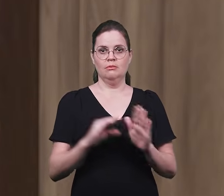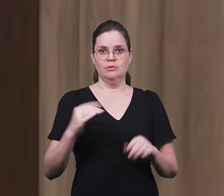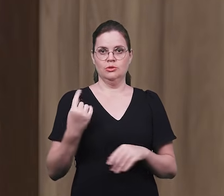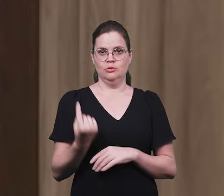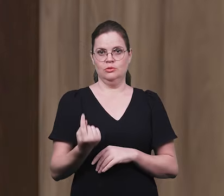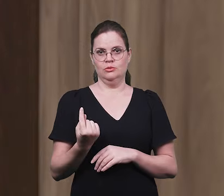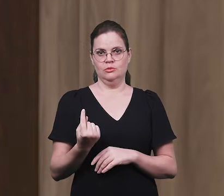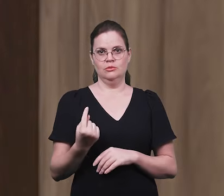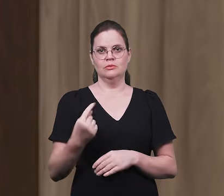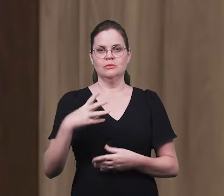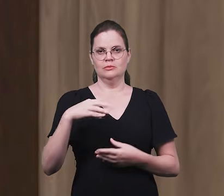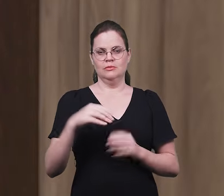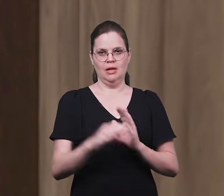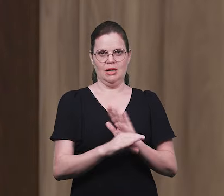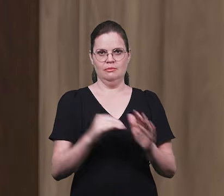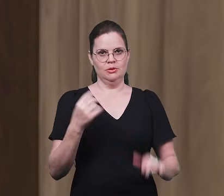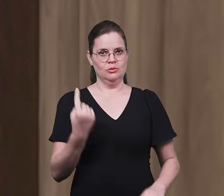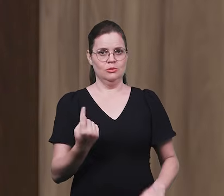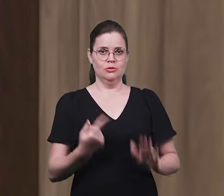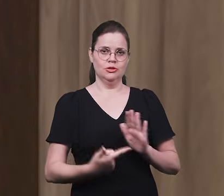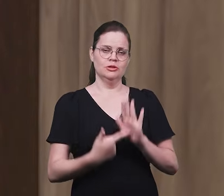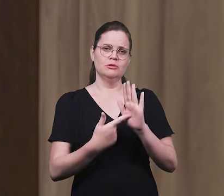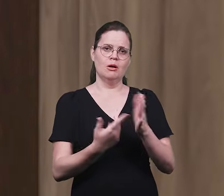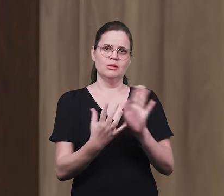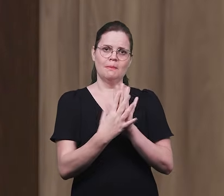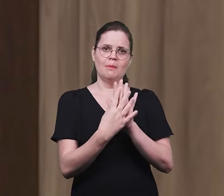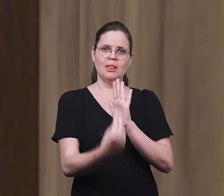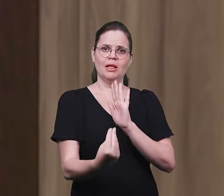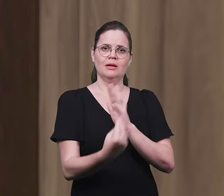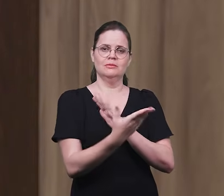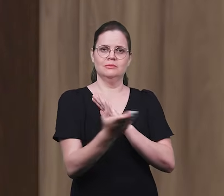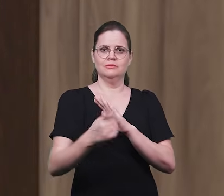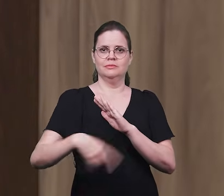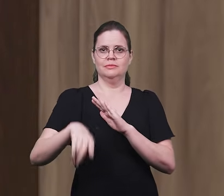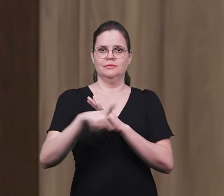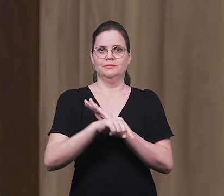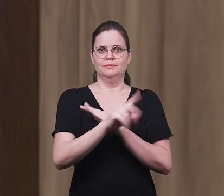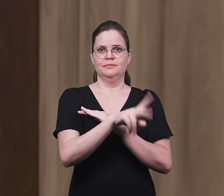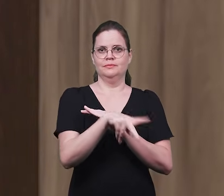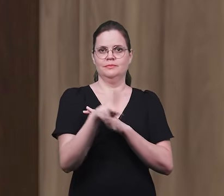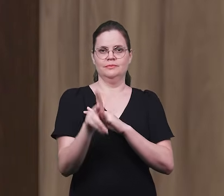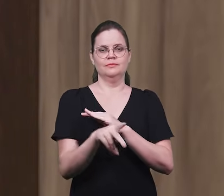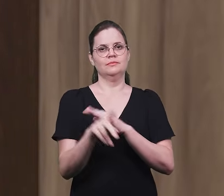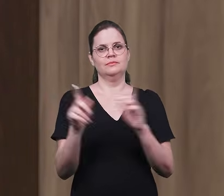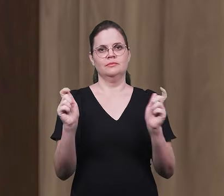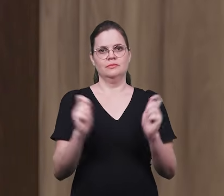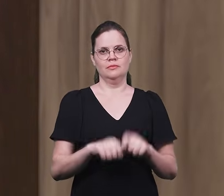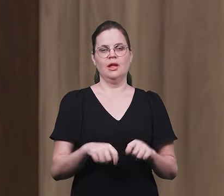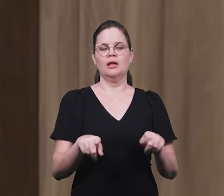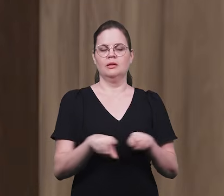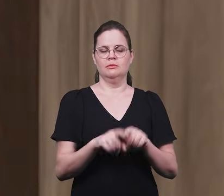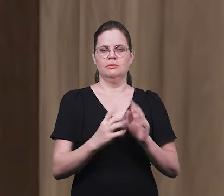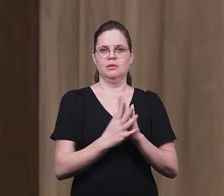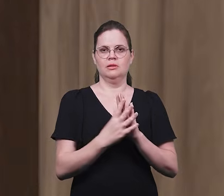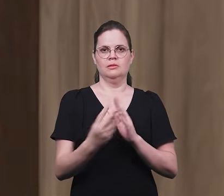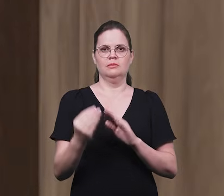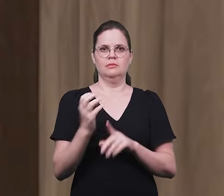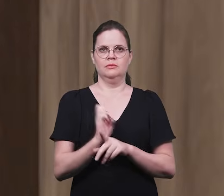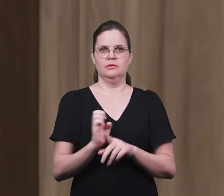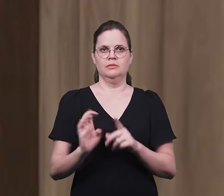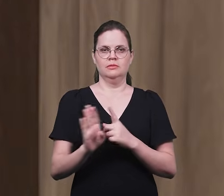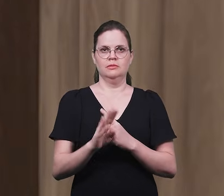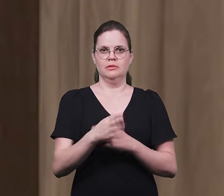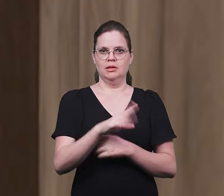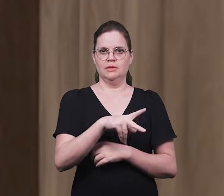da palavra do capítulo 1 de Daniel um exemplo e modelo até para os nossos mestres, nossos professores